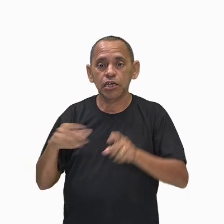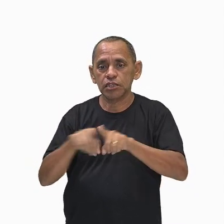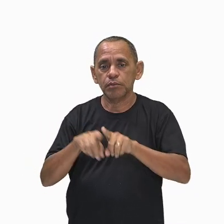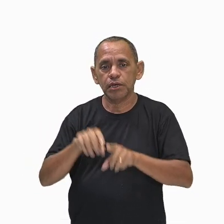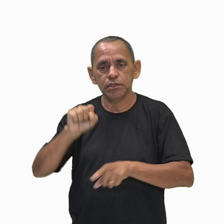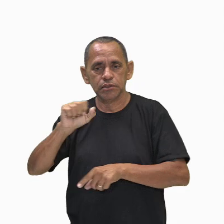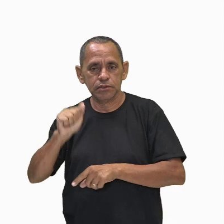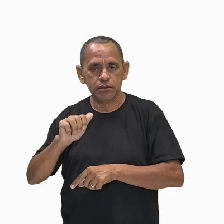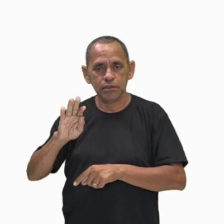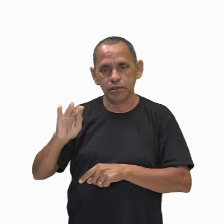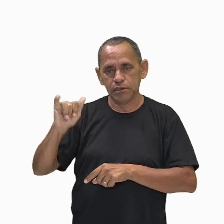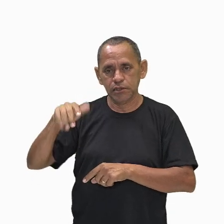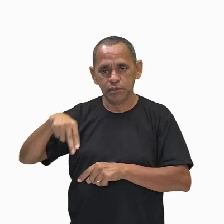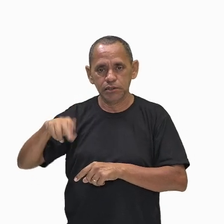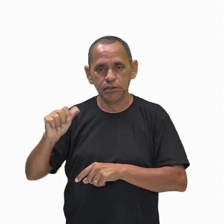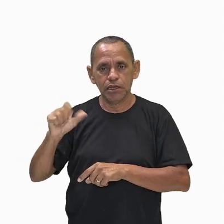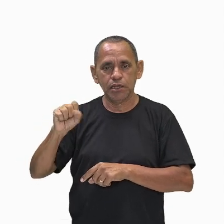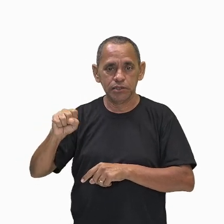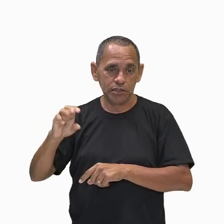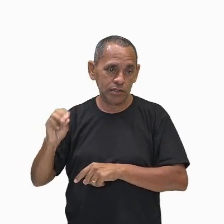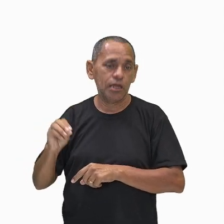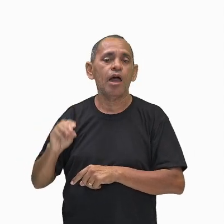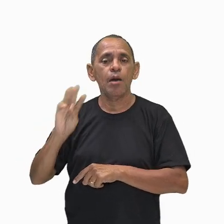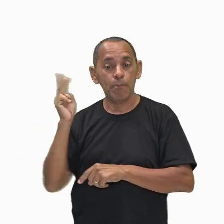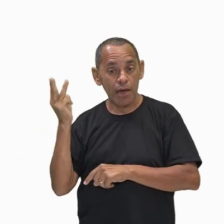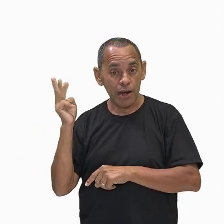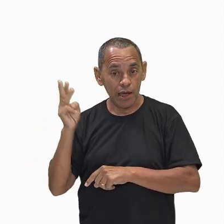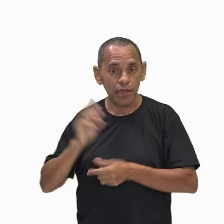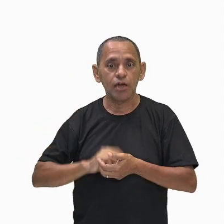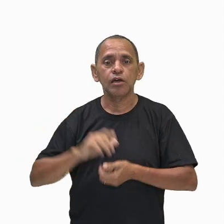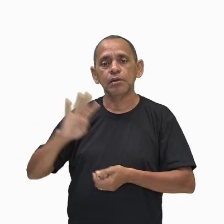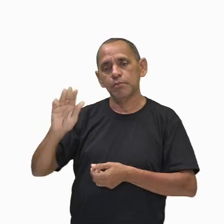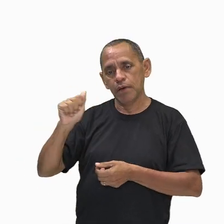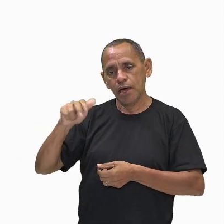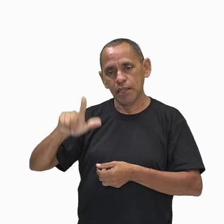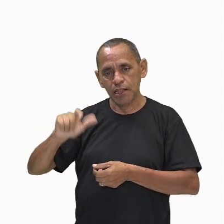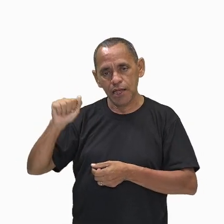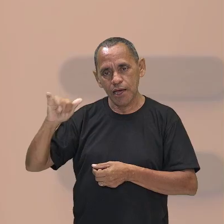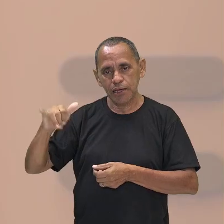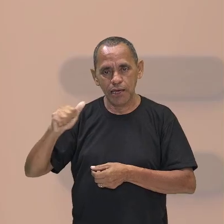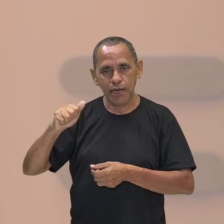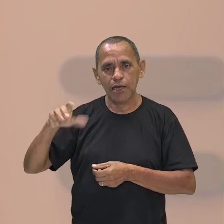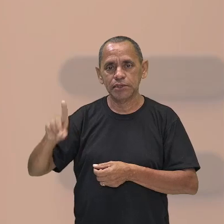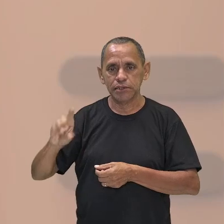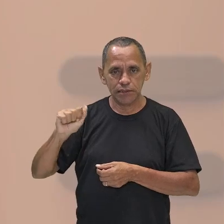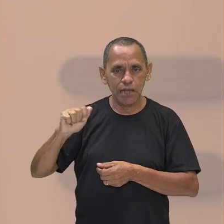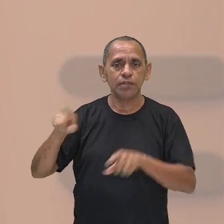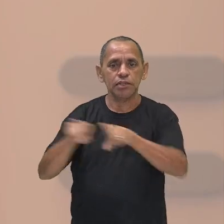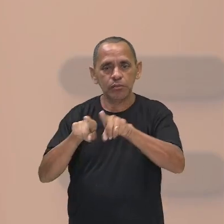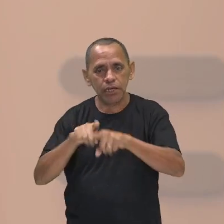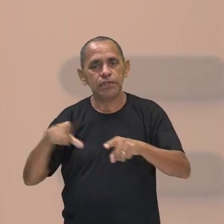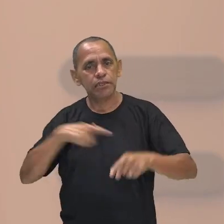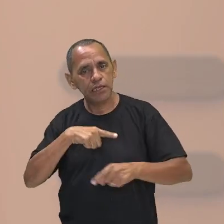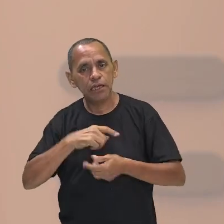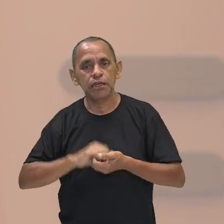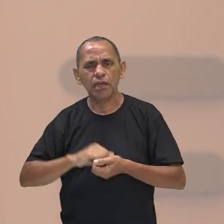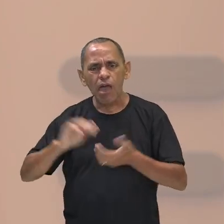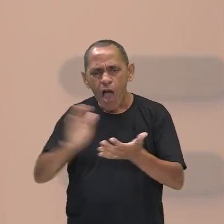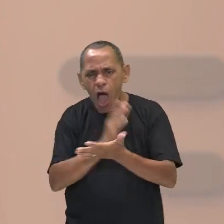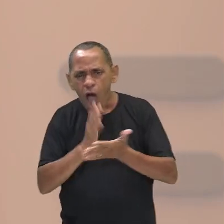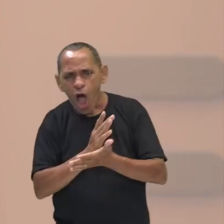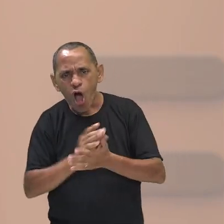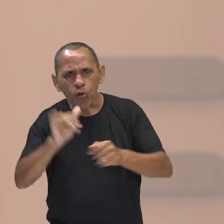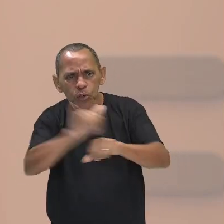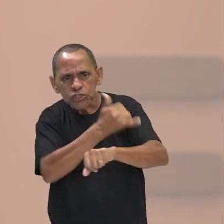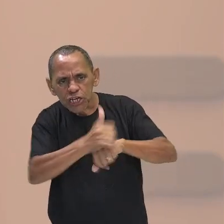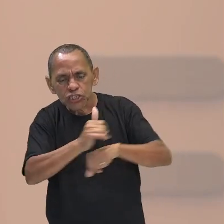no Maranhão, a balaiada. O que acontece? A gente vai, então, ter que encontrar uma forma de fazer com que